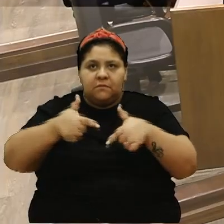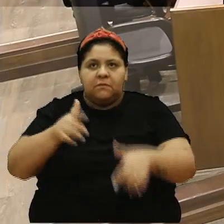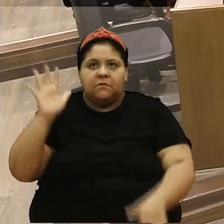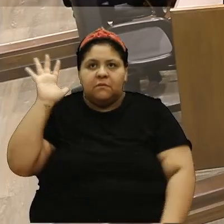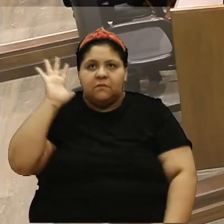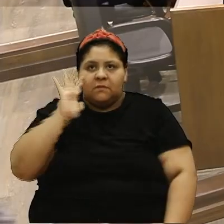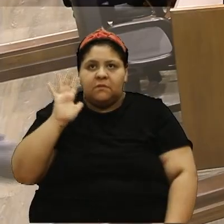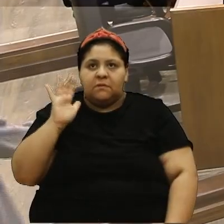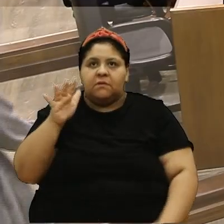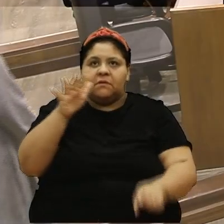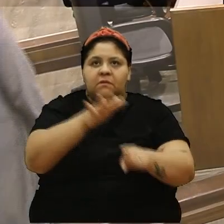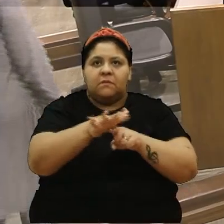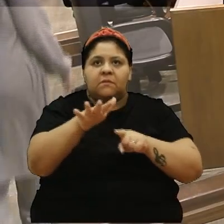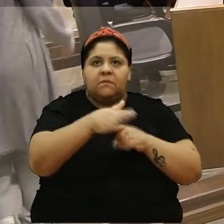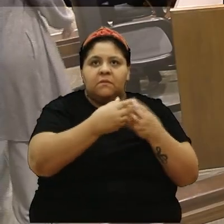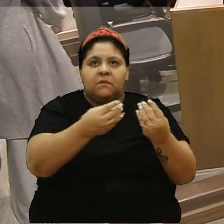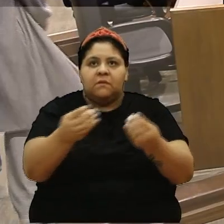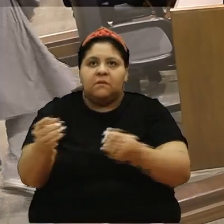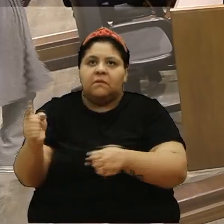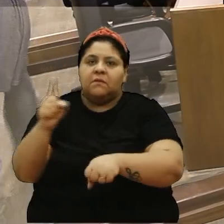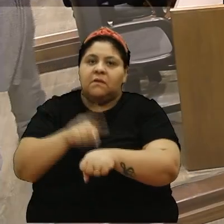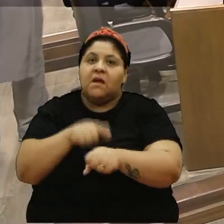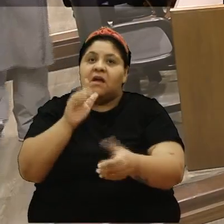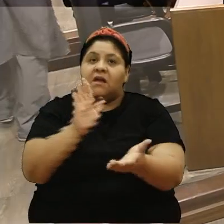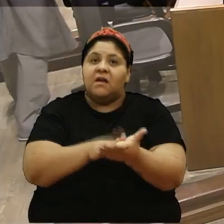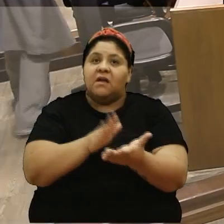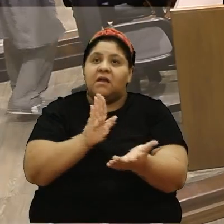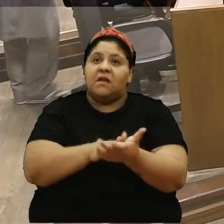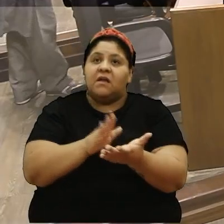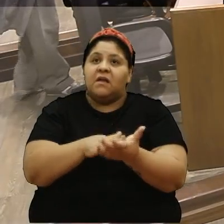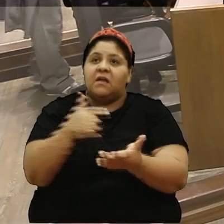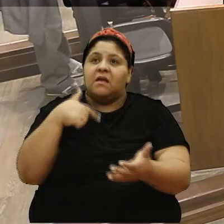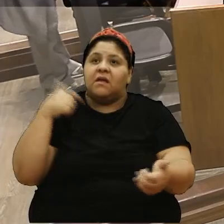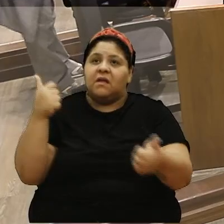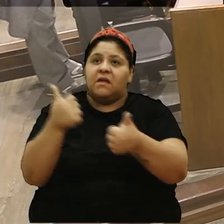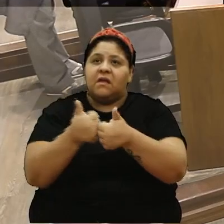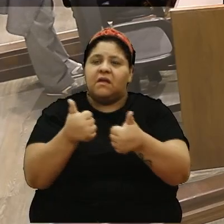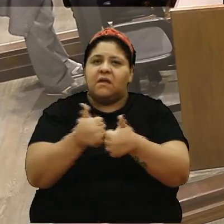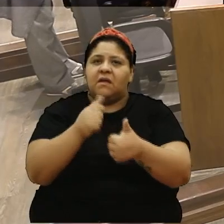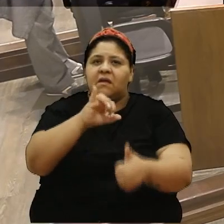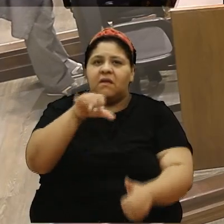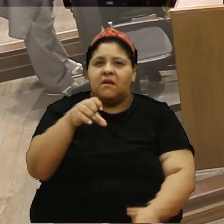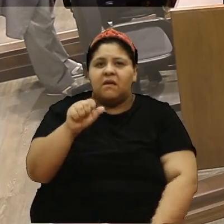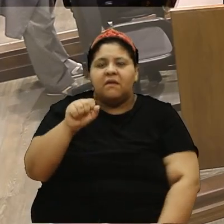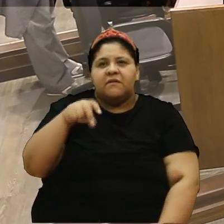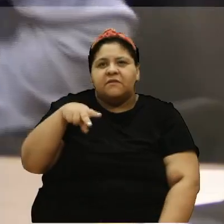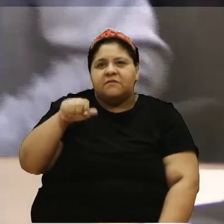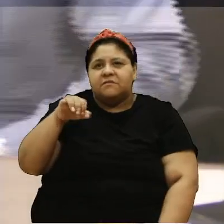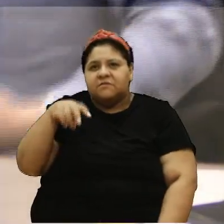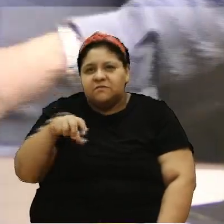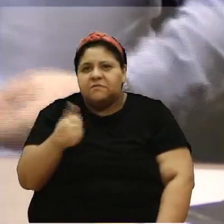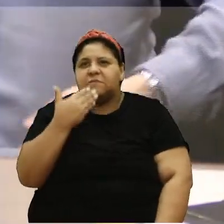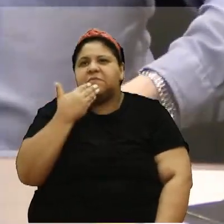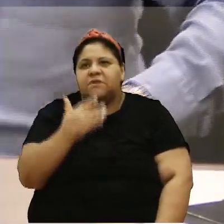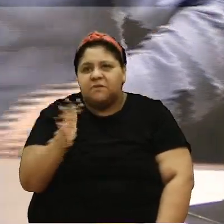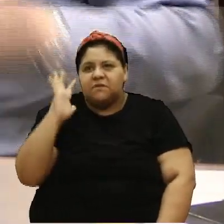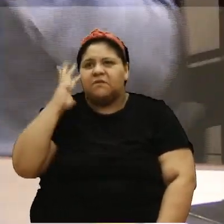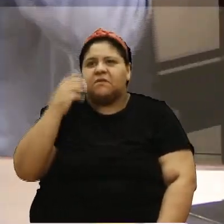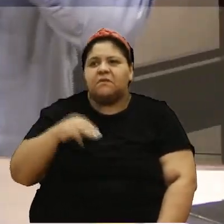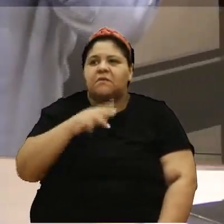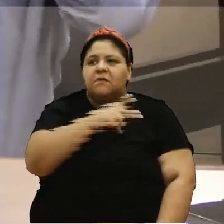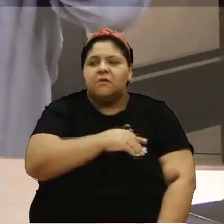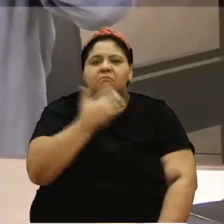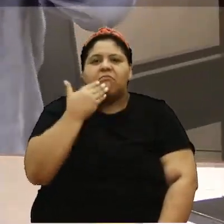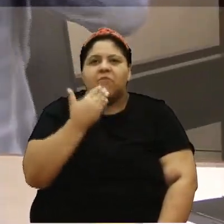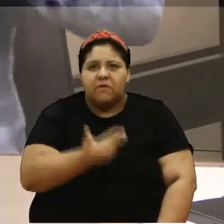de tempos, a gente sabe que a cobrança ali era grande. Eu até estive com a doutora Janaína, promotora, pedindo uma solução para o Ministério Público interferir